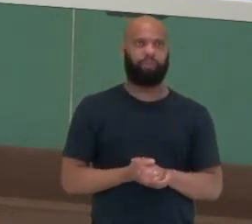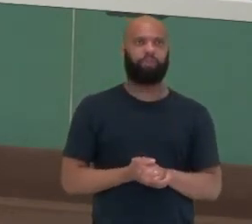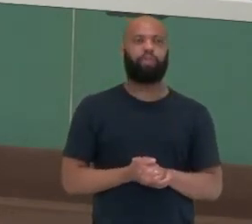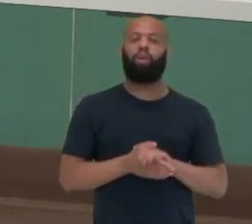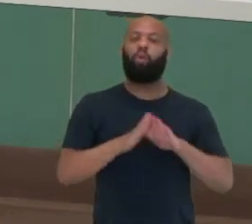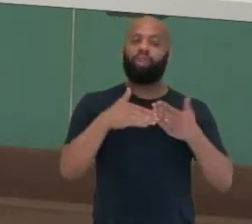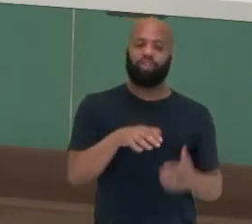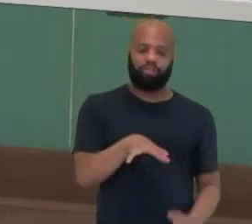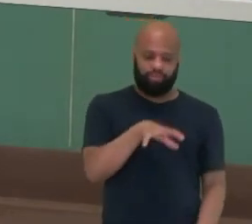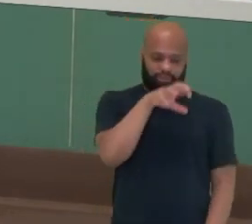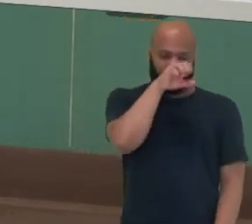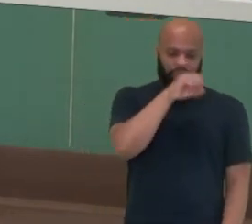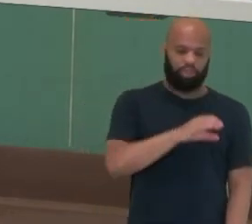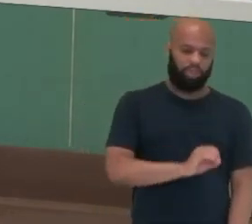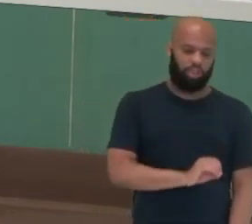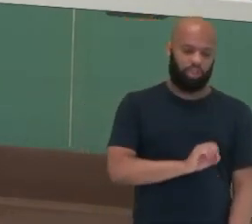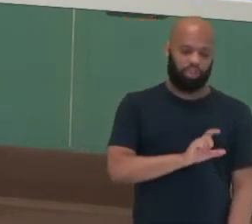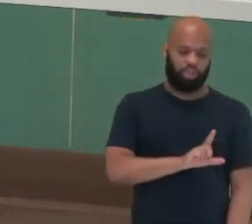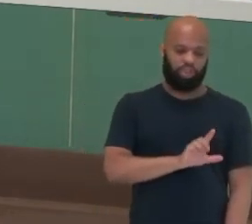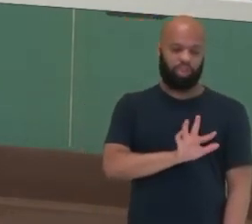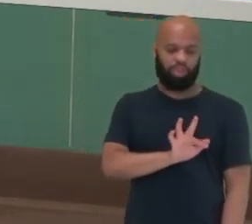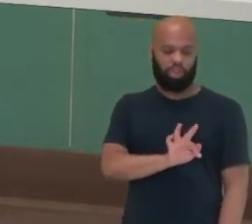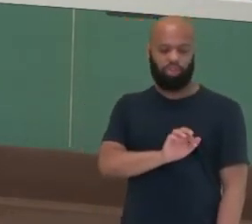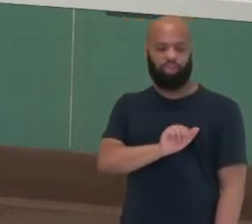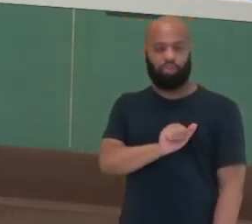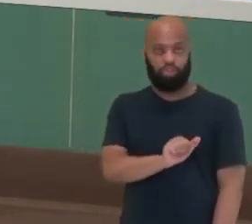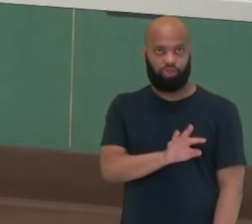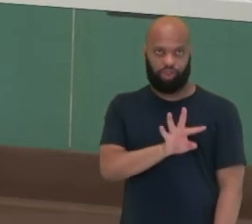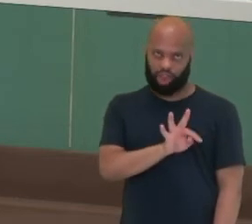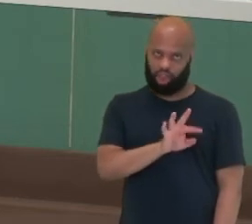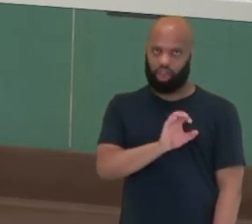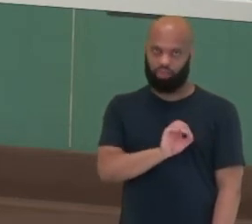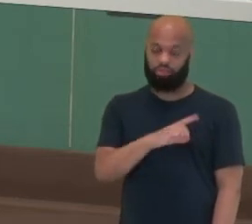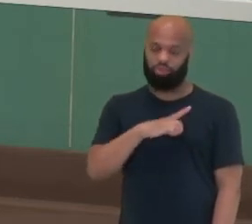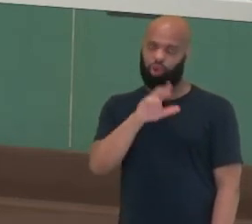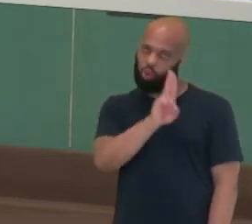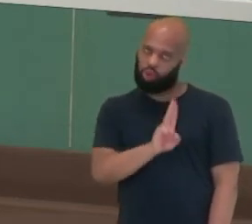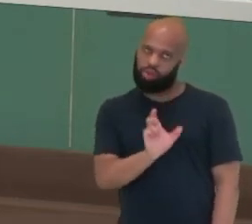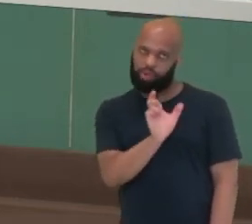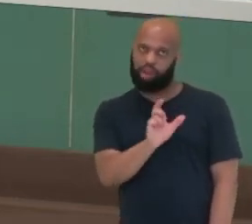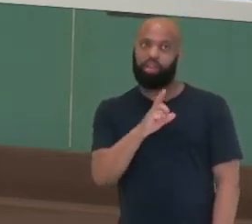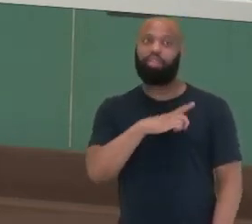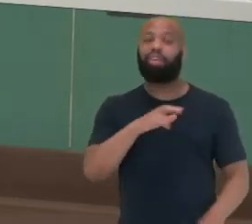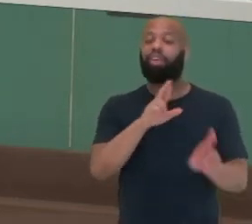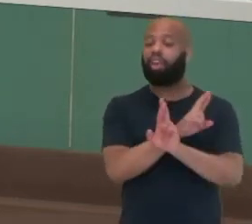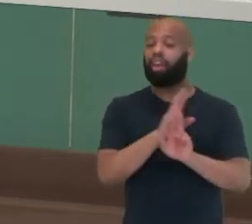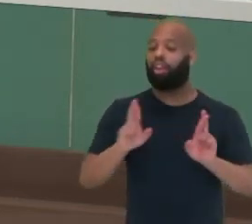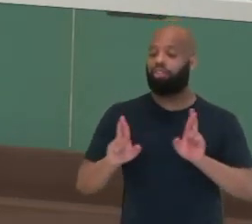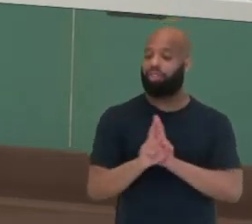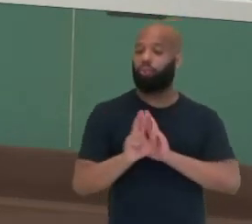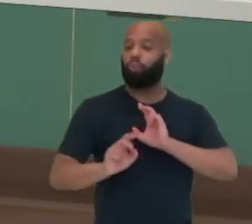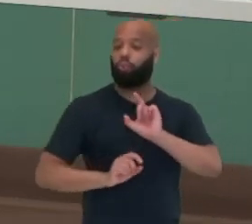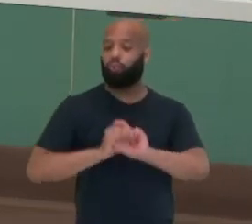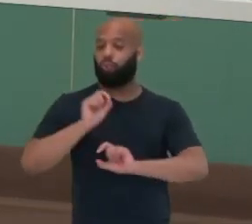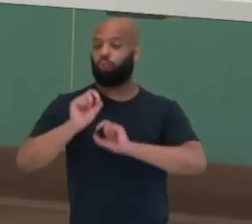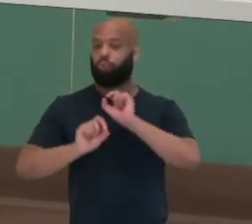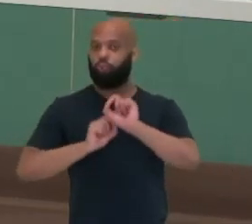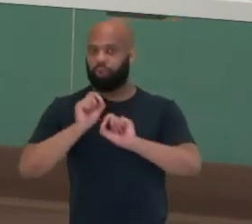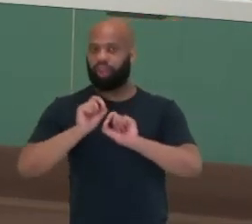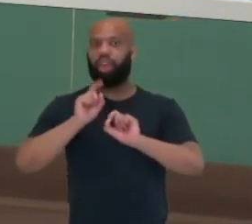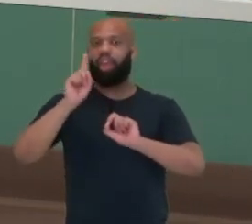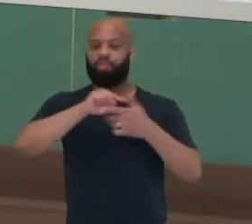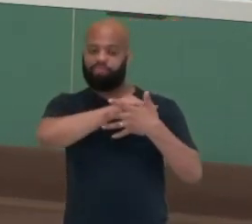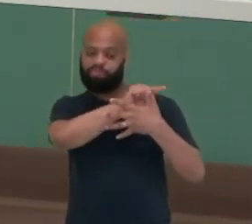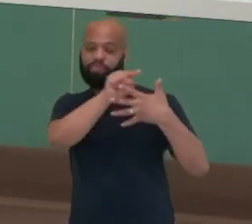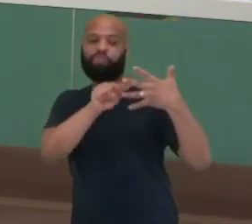O olfato, então era uma das palavras que você ia utilizar, está associado ao órgão do sentido.